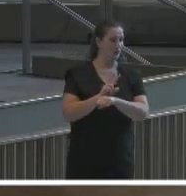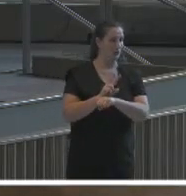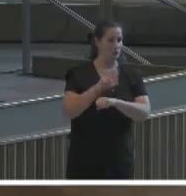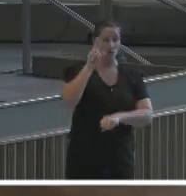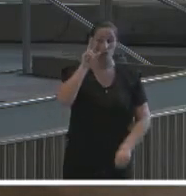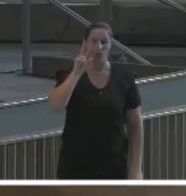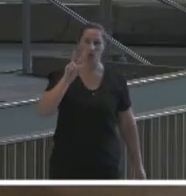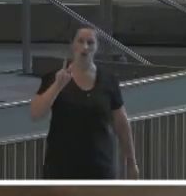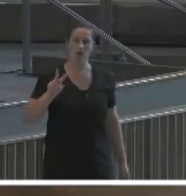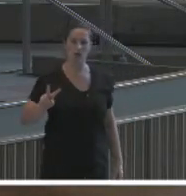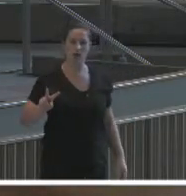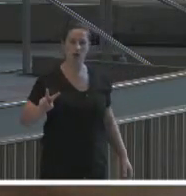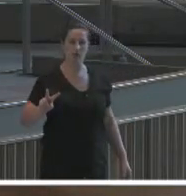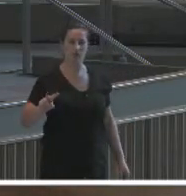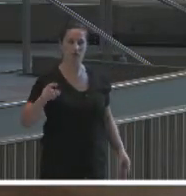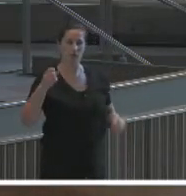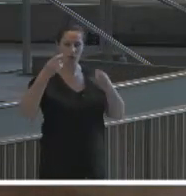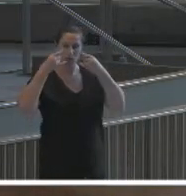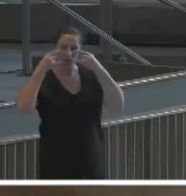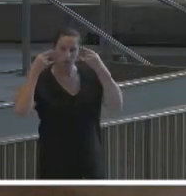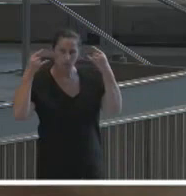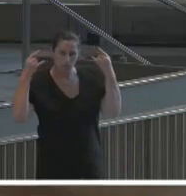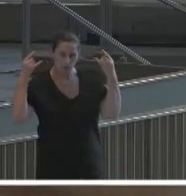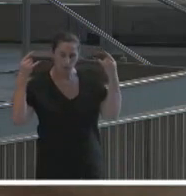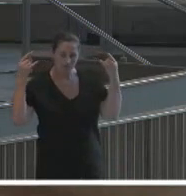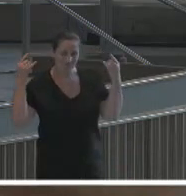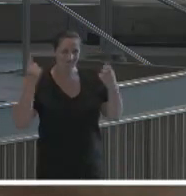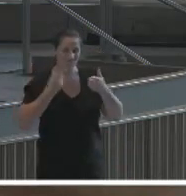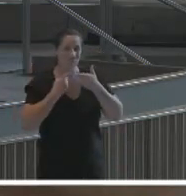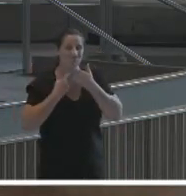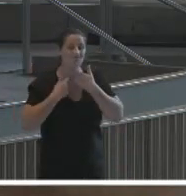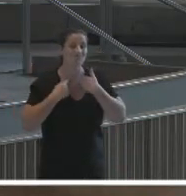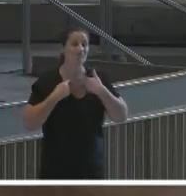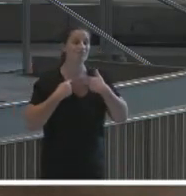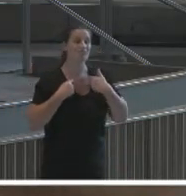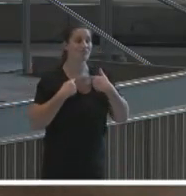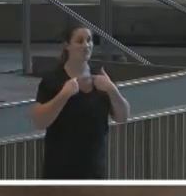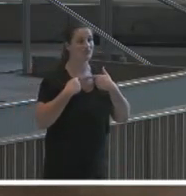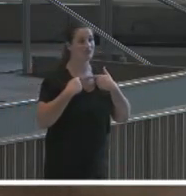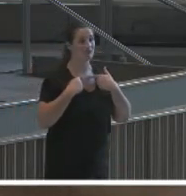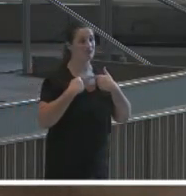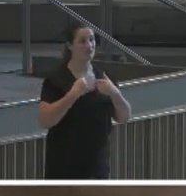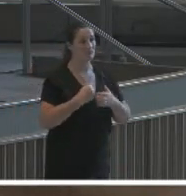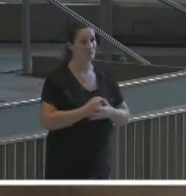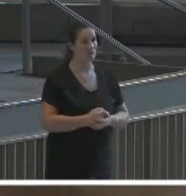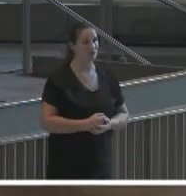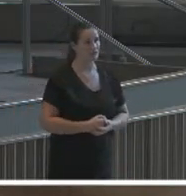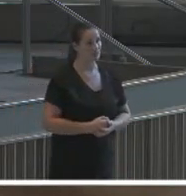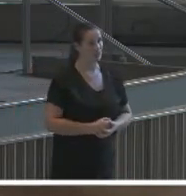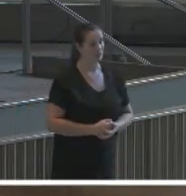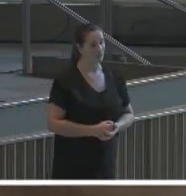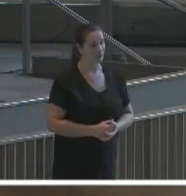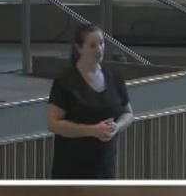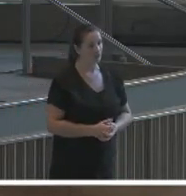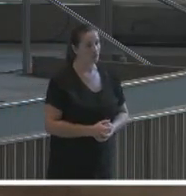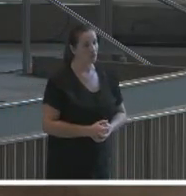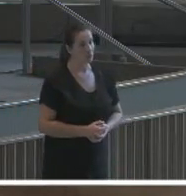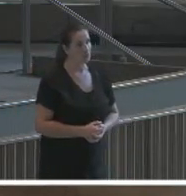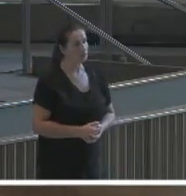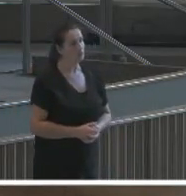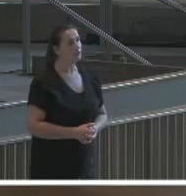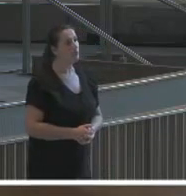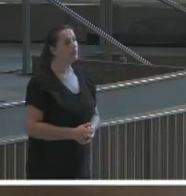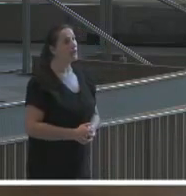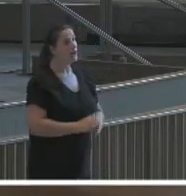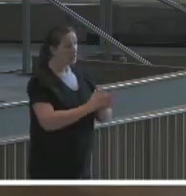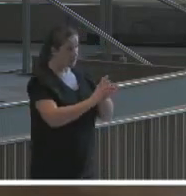Eu não posso não olhar para as coisas, mas toma cuidado com aquilo que você deixa criar ninho na tua cabeça. E aí